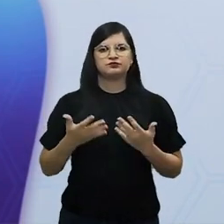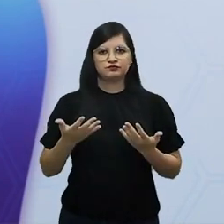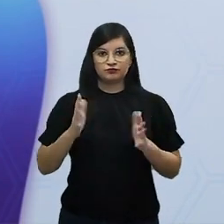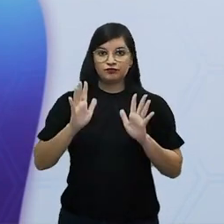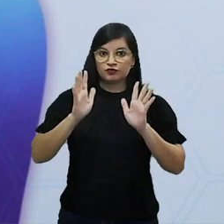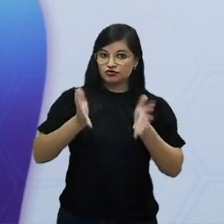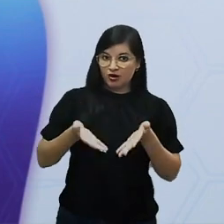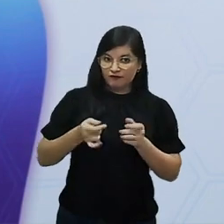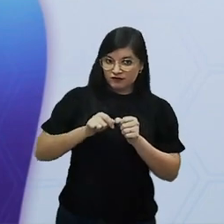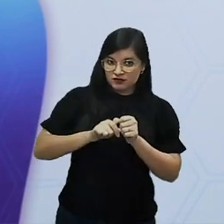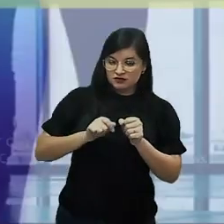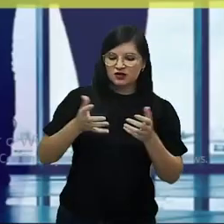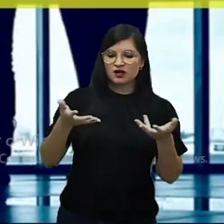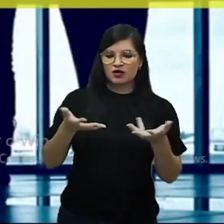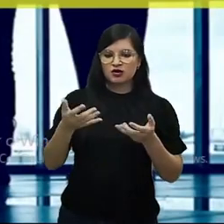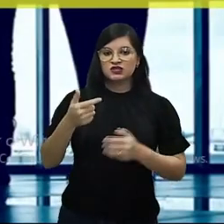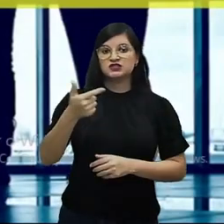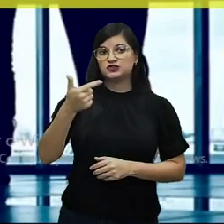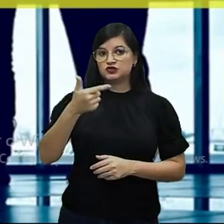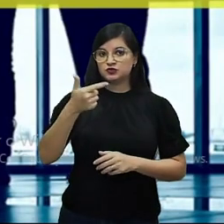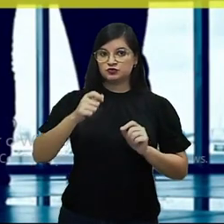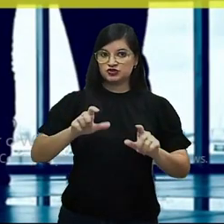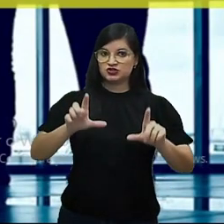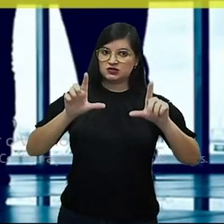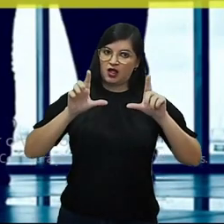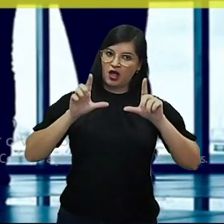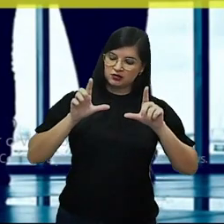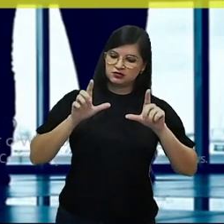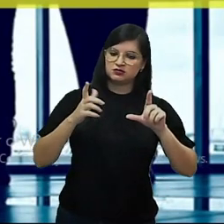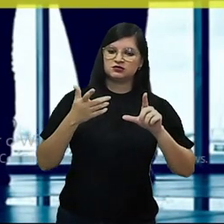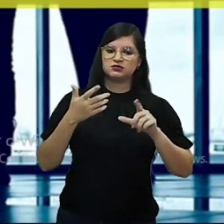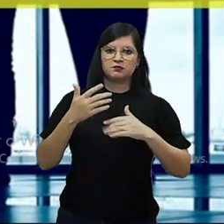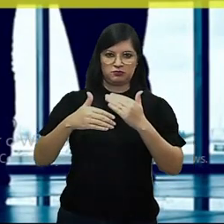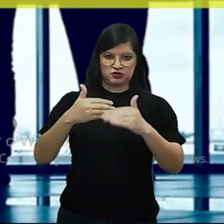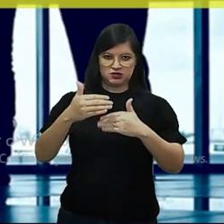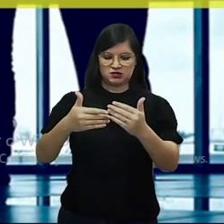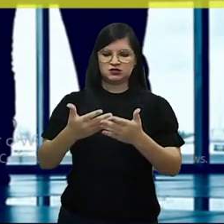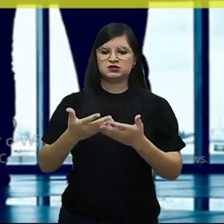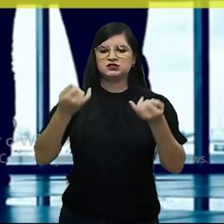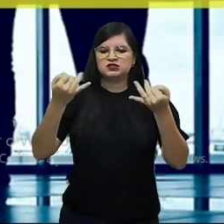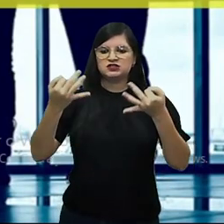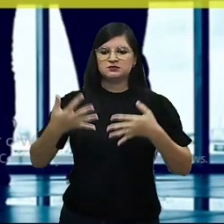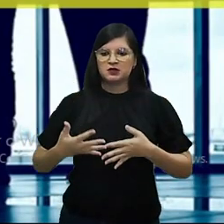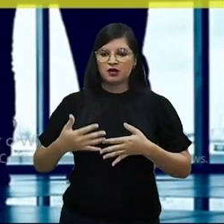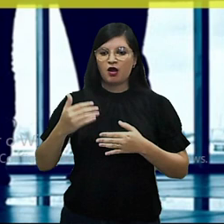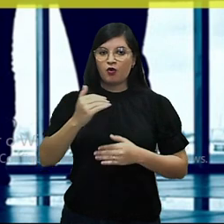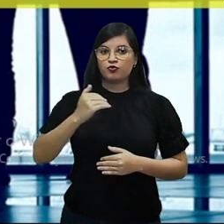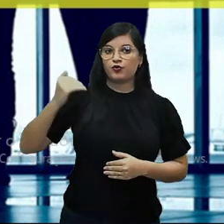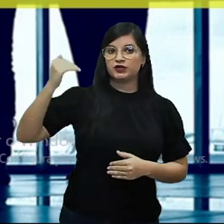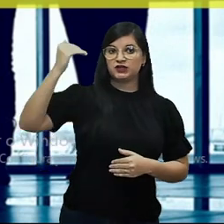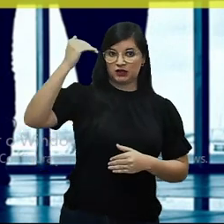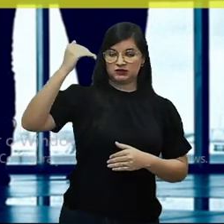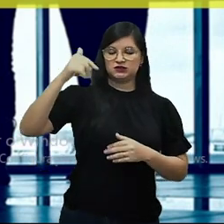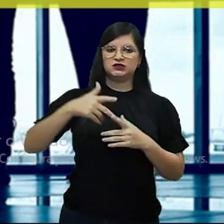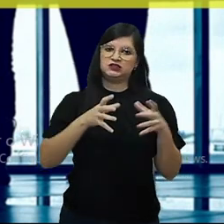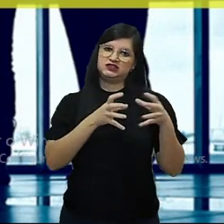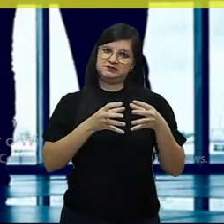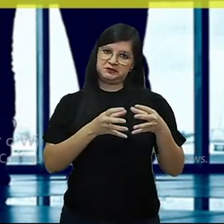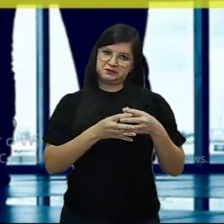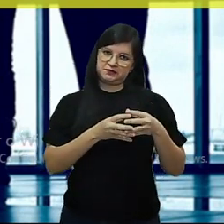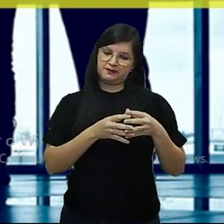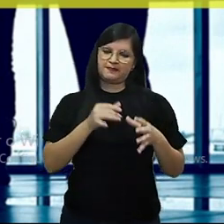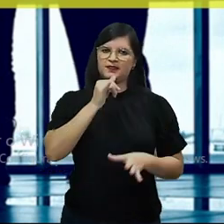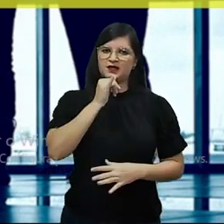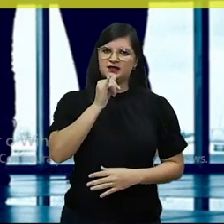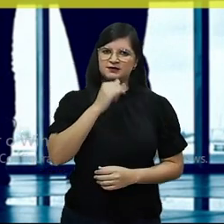feito isso, você vai para o segundo slide, ou seria para poder dar esse prosseguimento, que seria falar da autoridade e do seu time. Ou seja, por